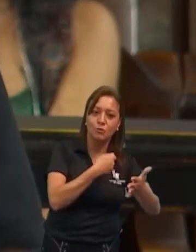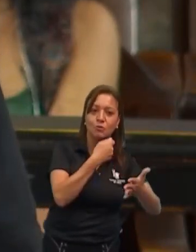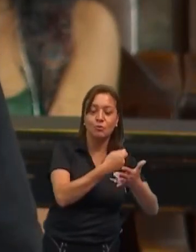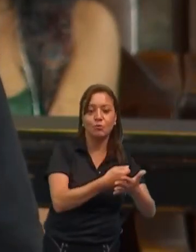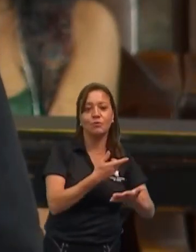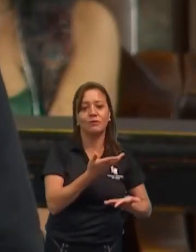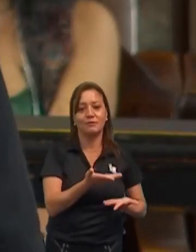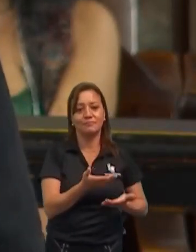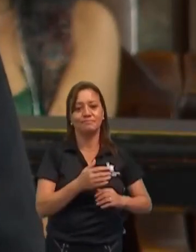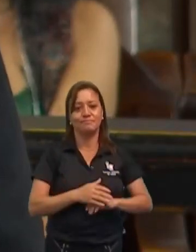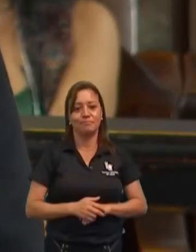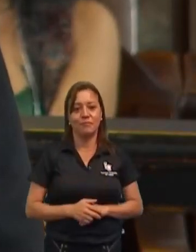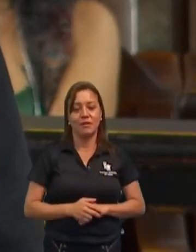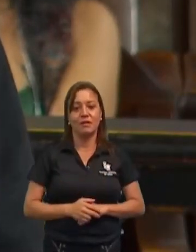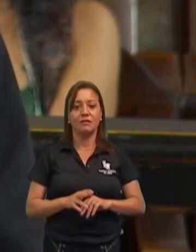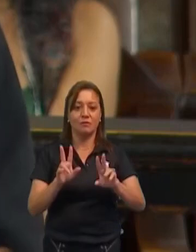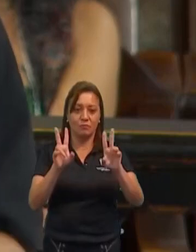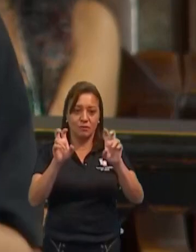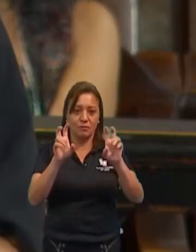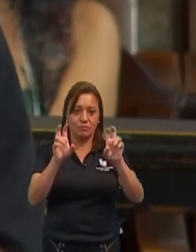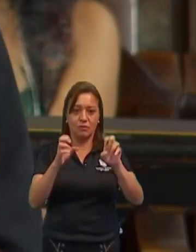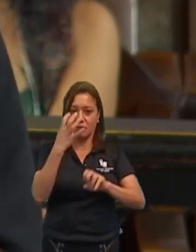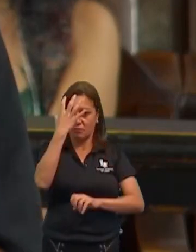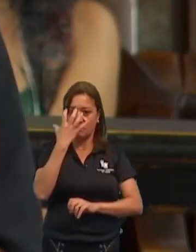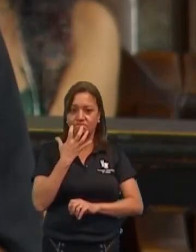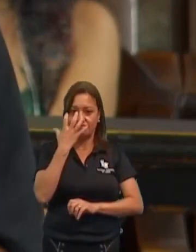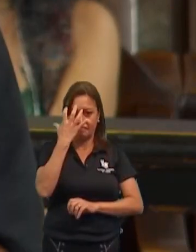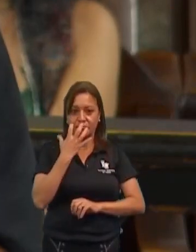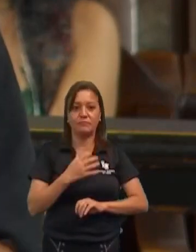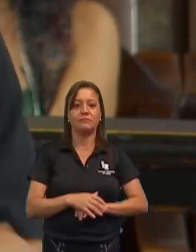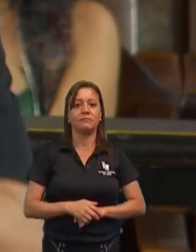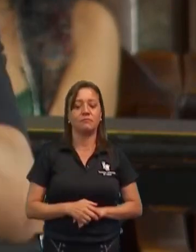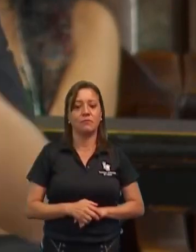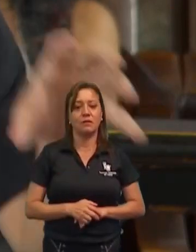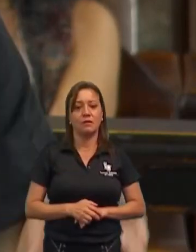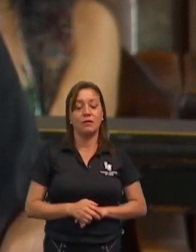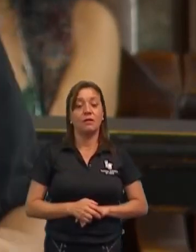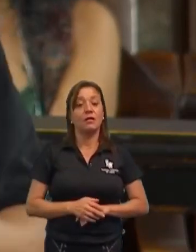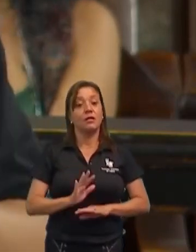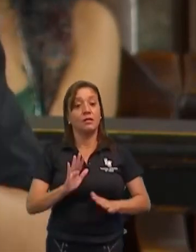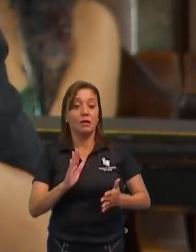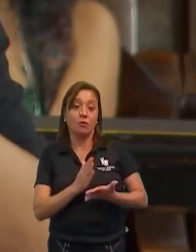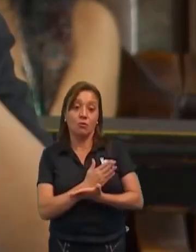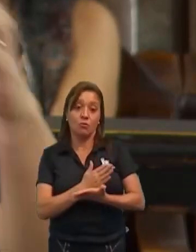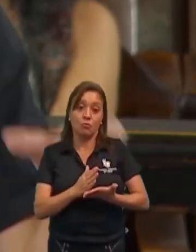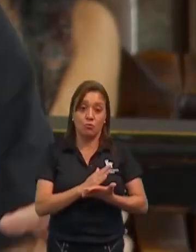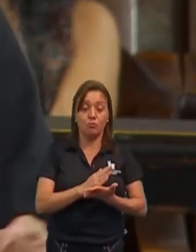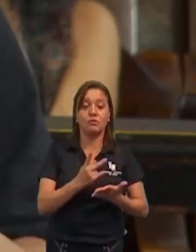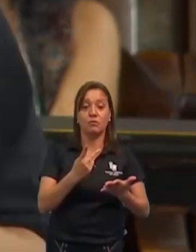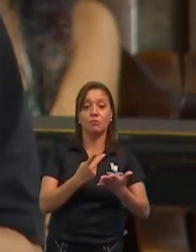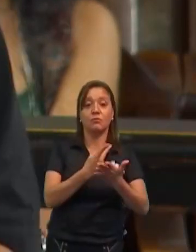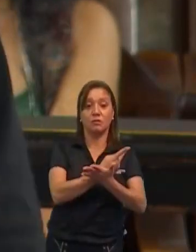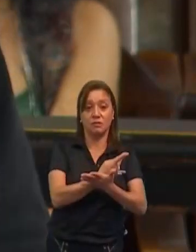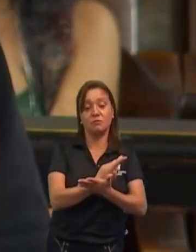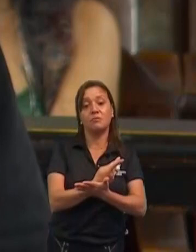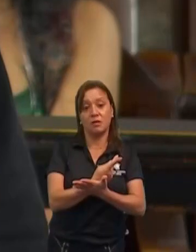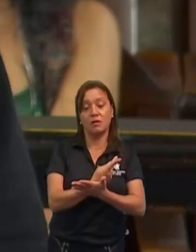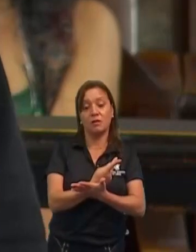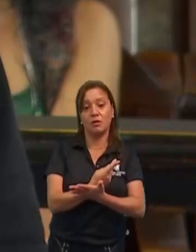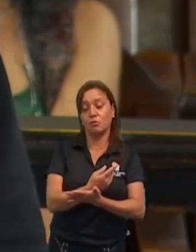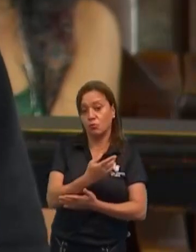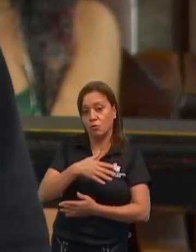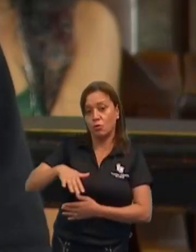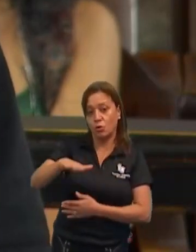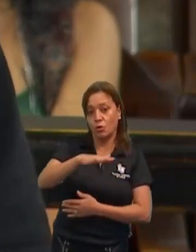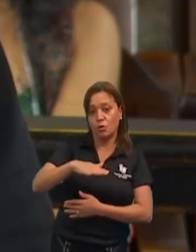Isso é um tema que nós precisamos levar muito a sério. Em situações muito próximas, de pessoas próximas,